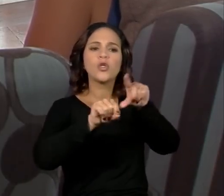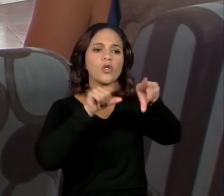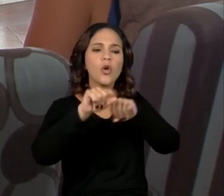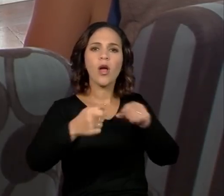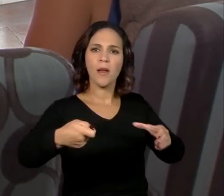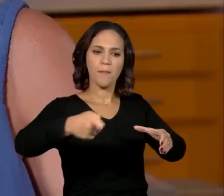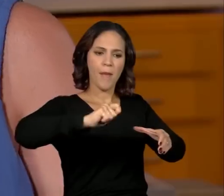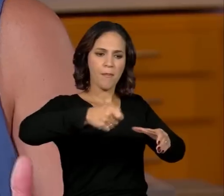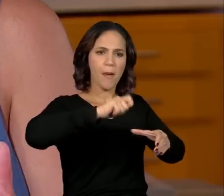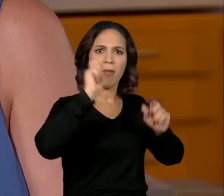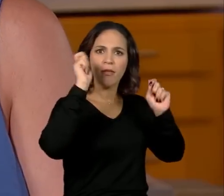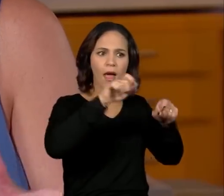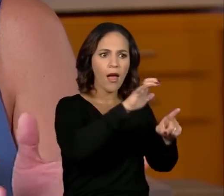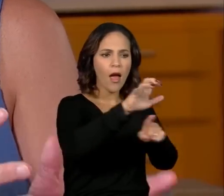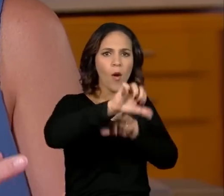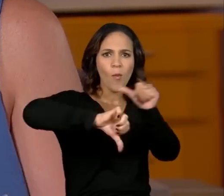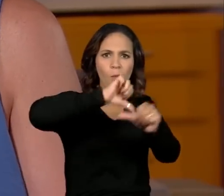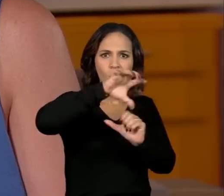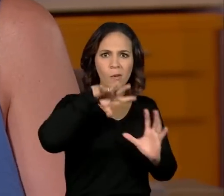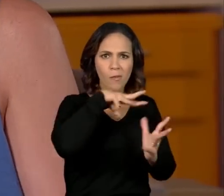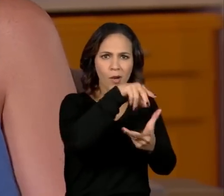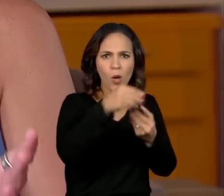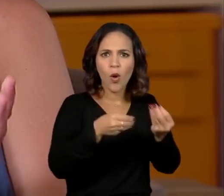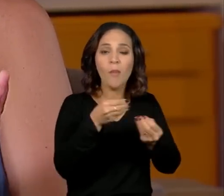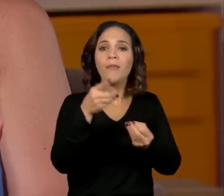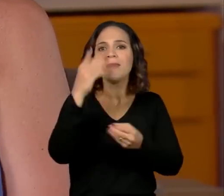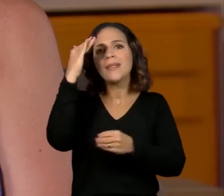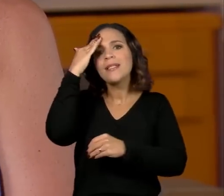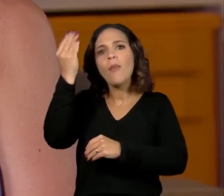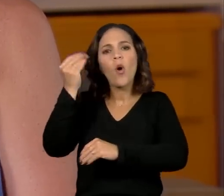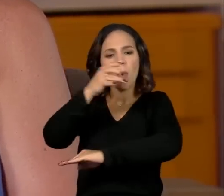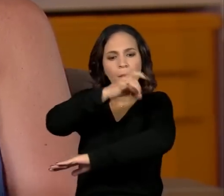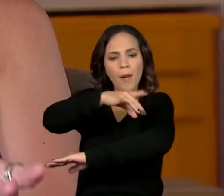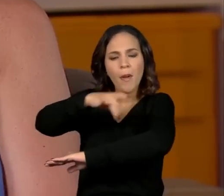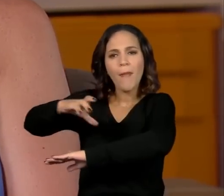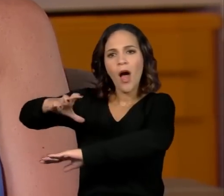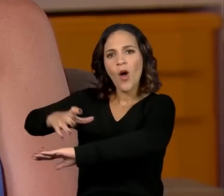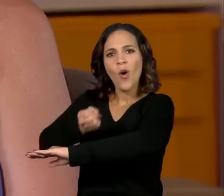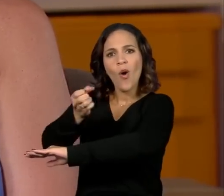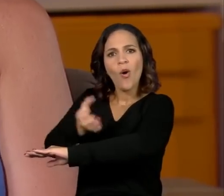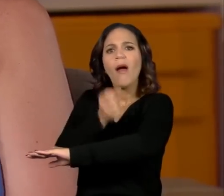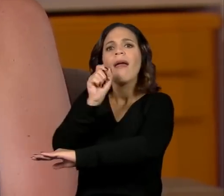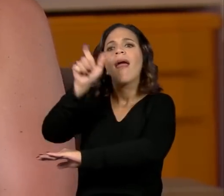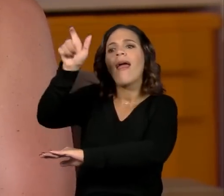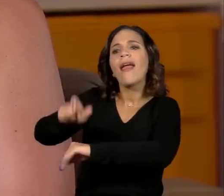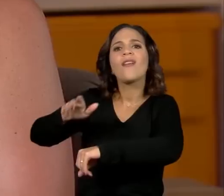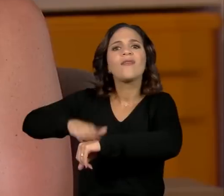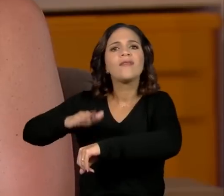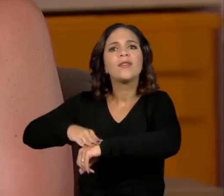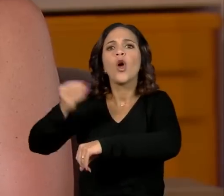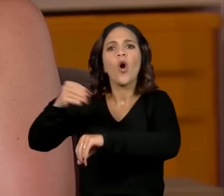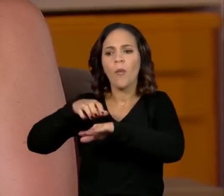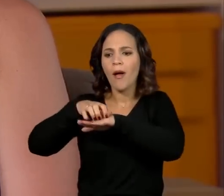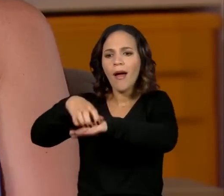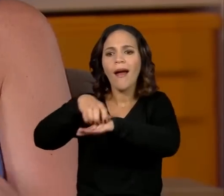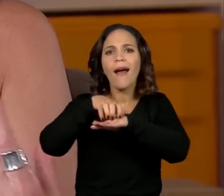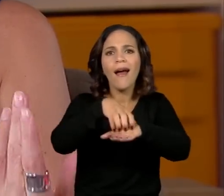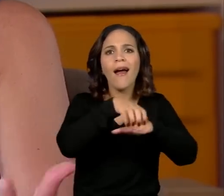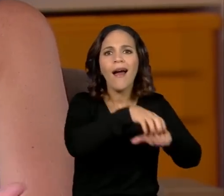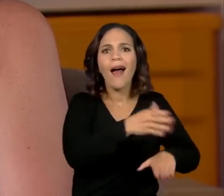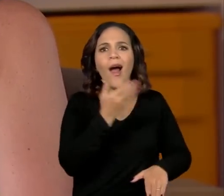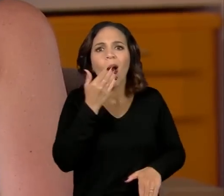mudar o planeta? Você saber como plantar, como colher, quem colheu, como é que está chegando até você esse